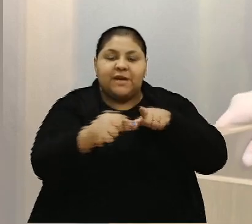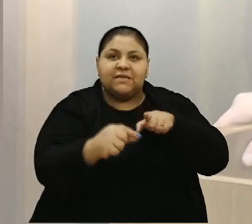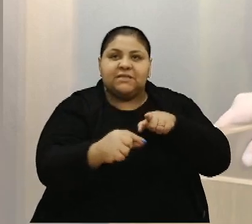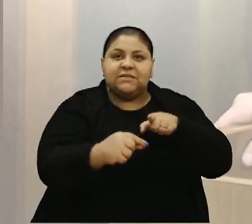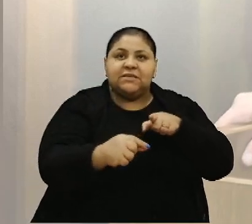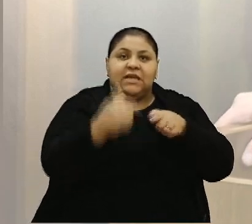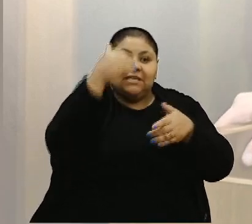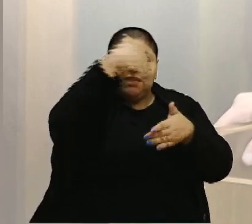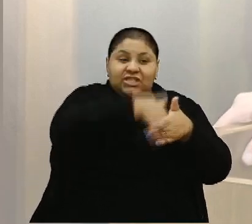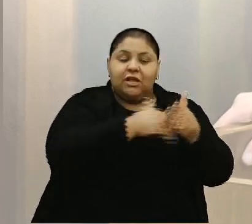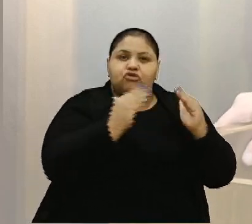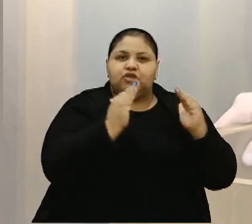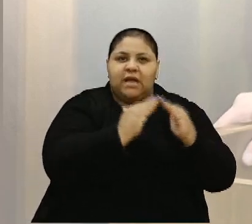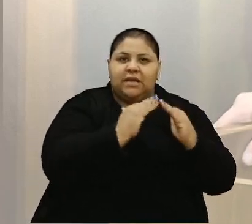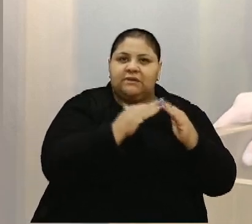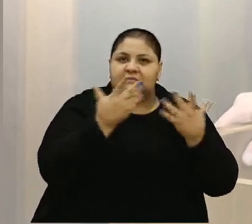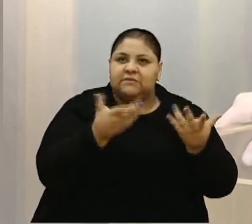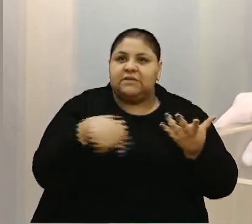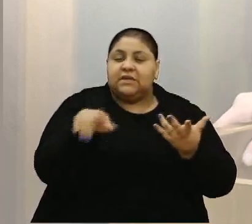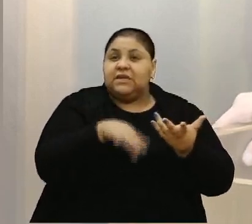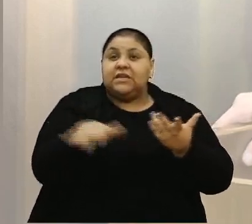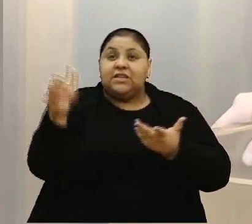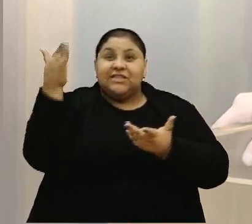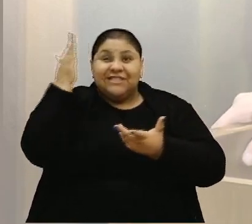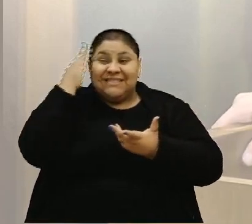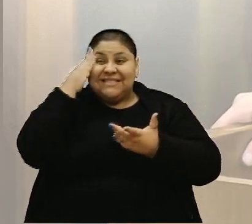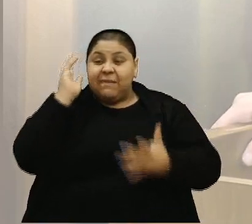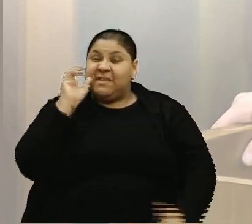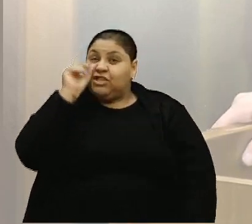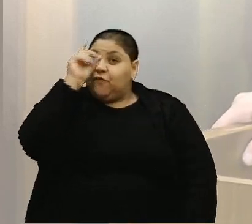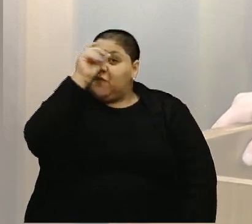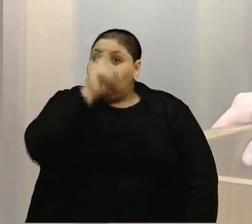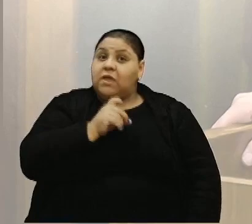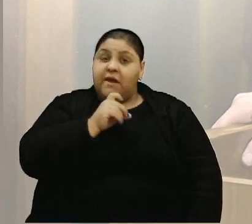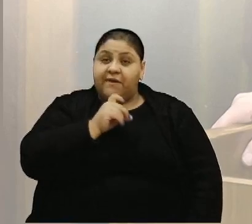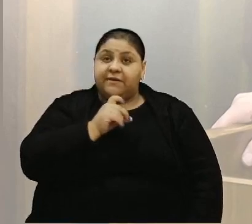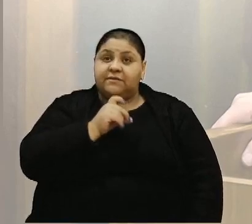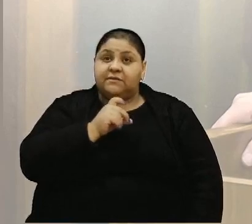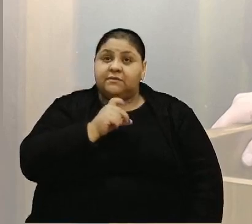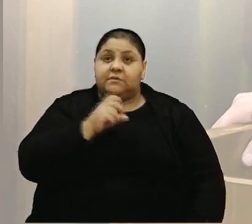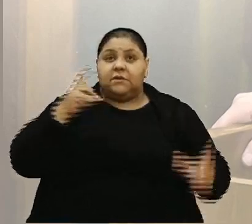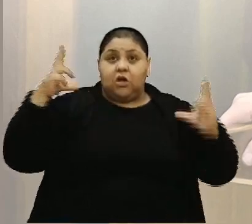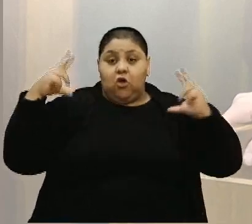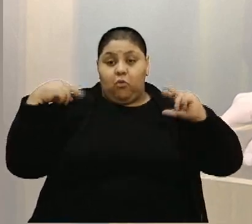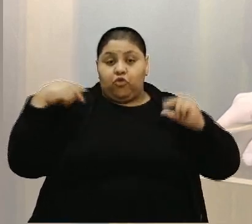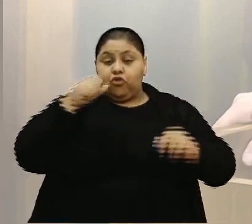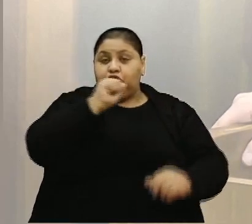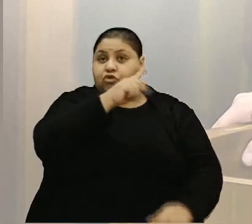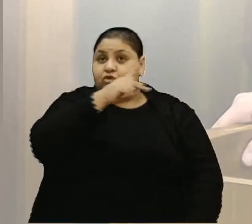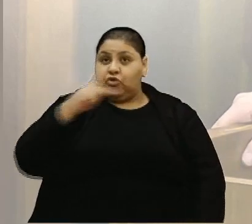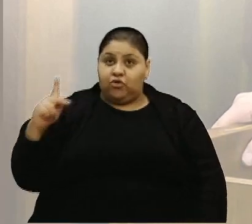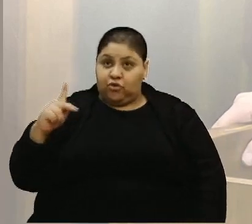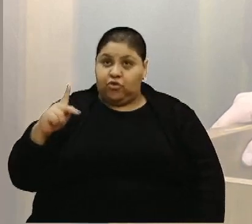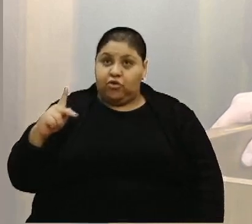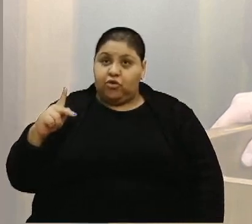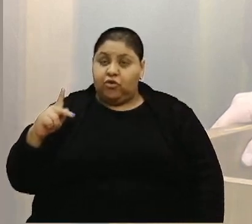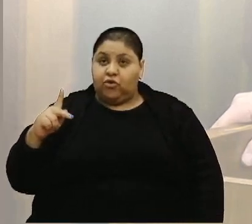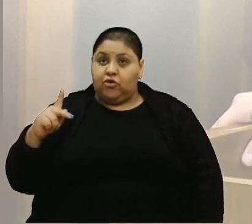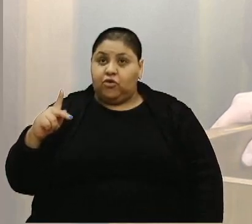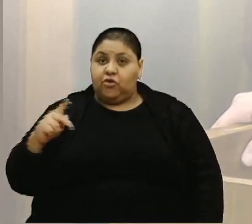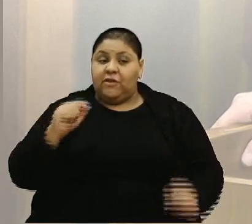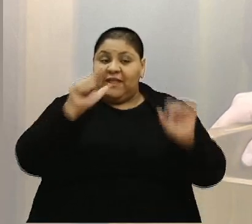suas residências. A gente sabe a dificuldade que é de um motorista de aplicativo ir até aquele